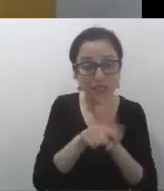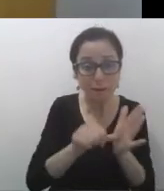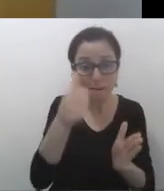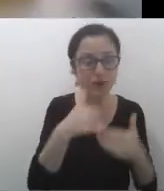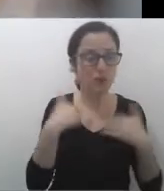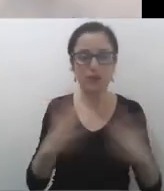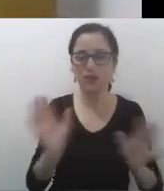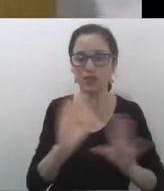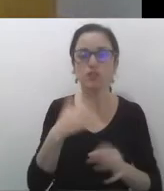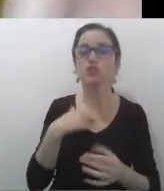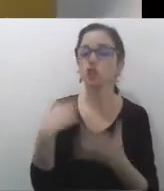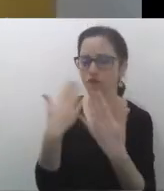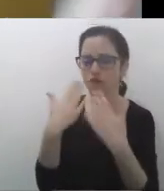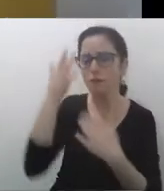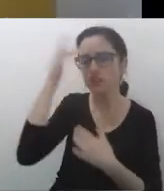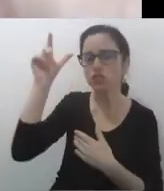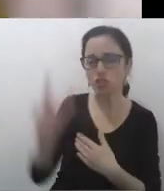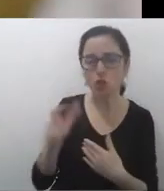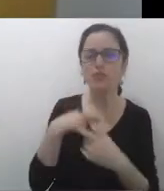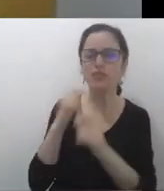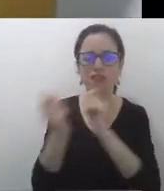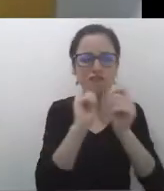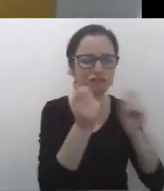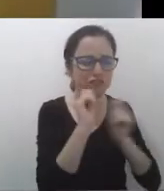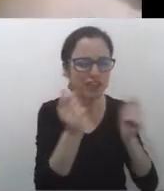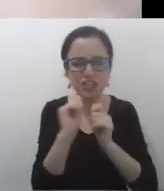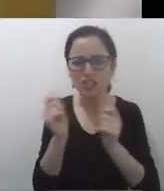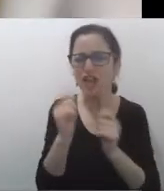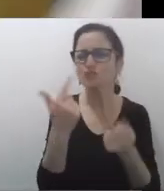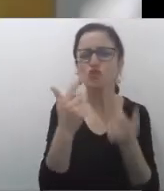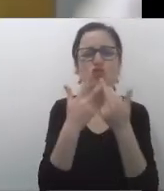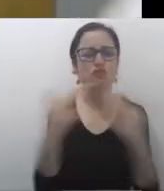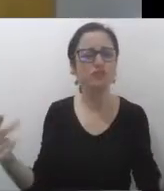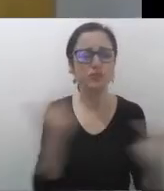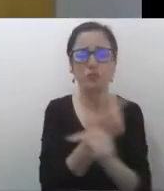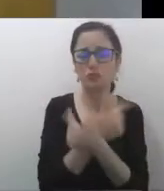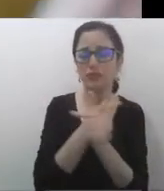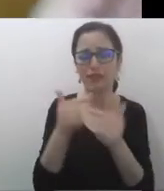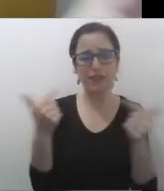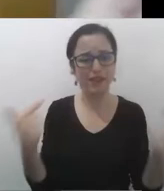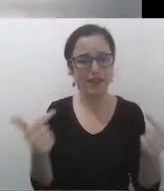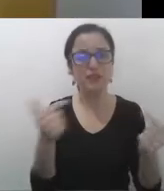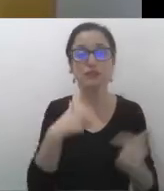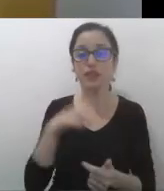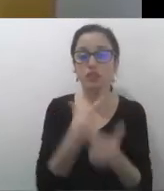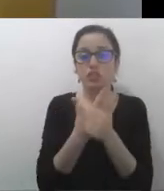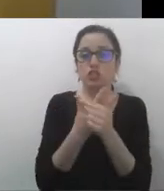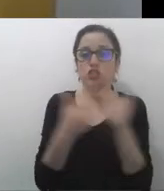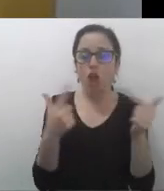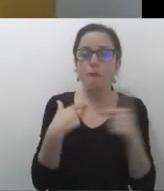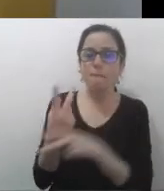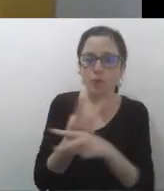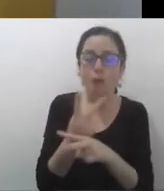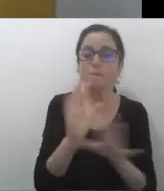uma pesquisa primária. Aliás, conversei com uma pessoa, fiz umas entrevistas muito, muito singelas, né?